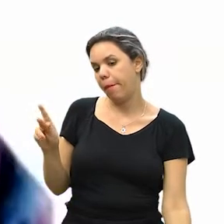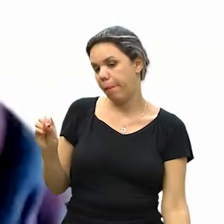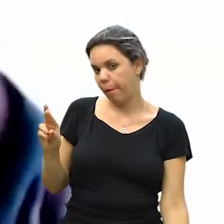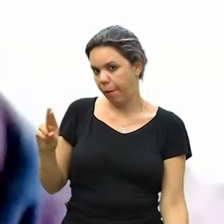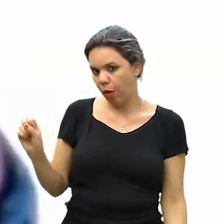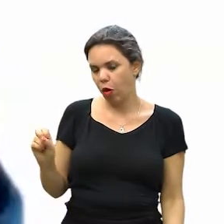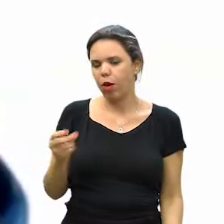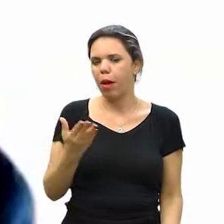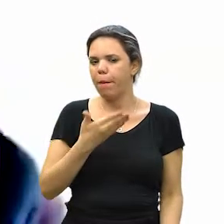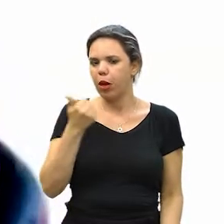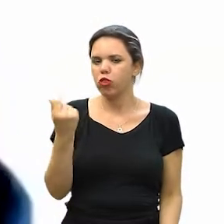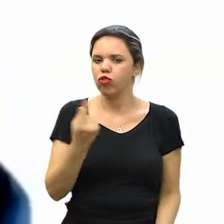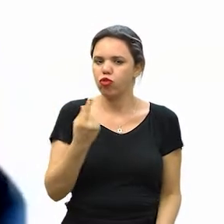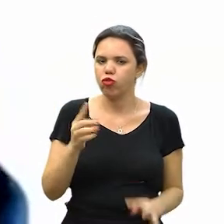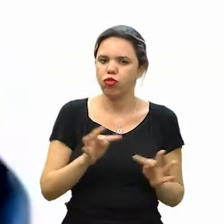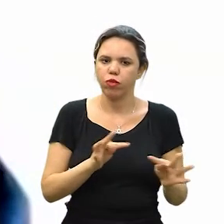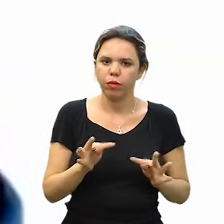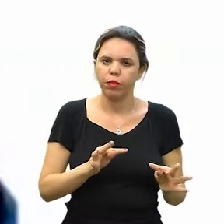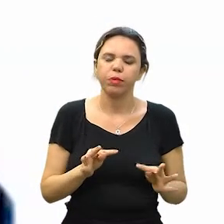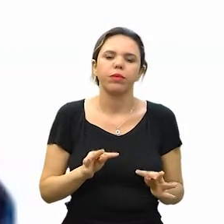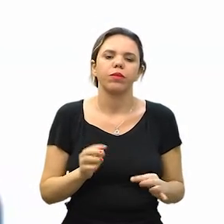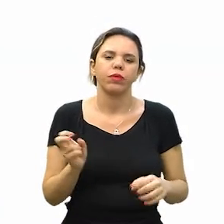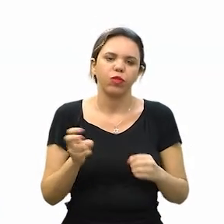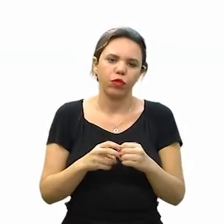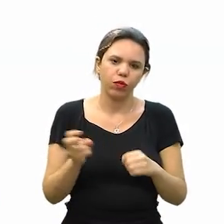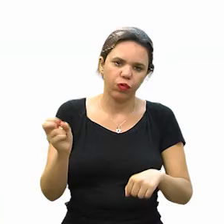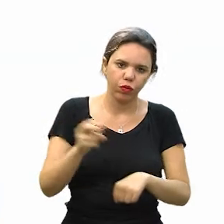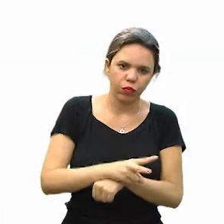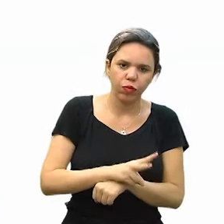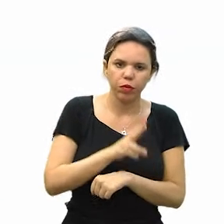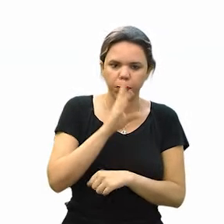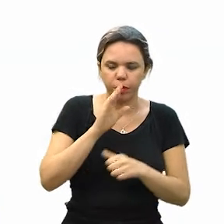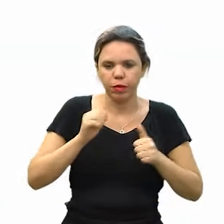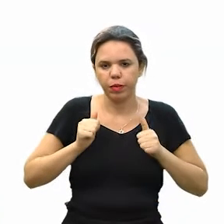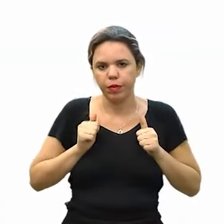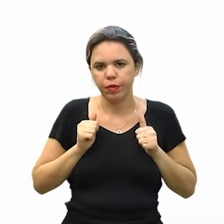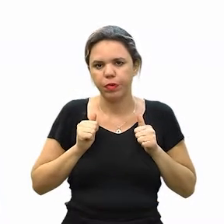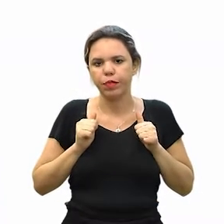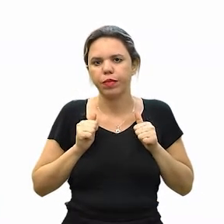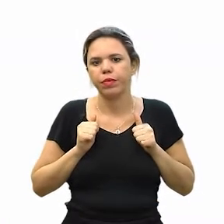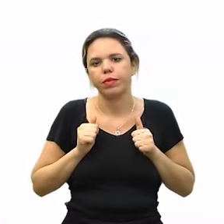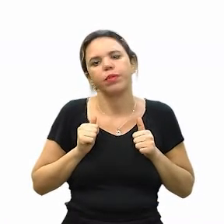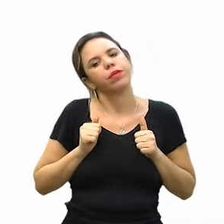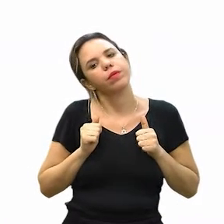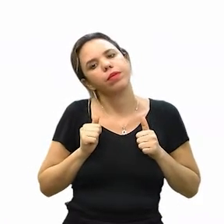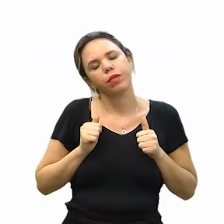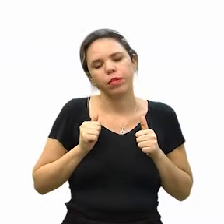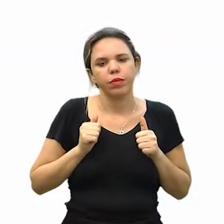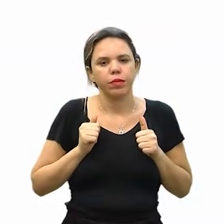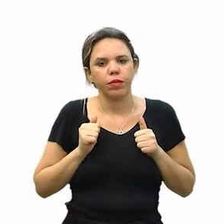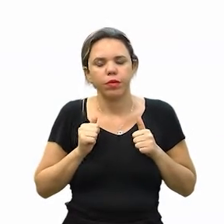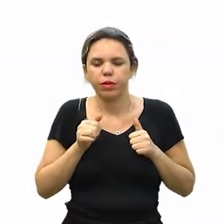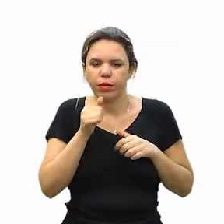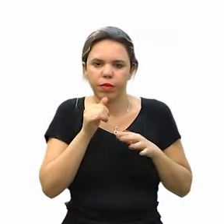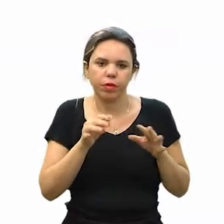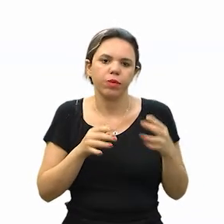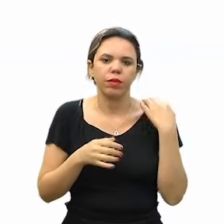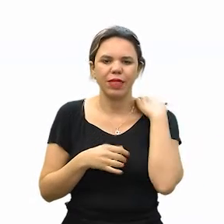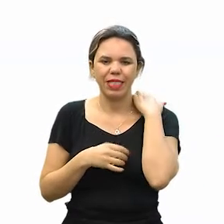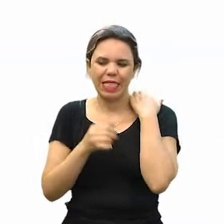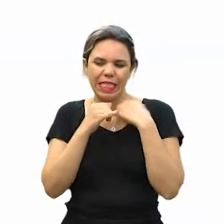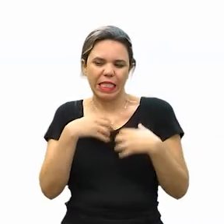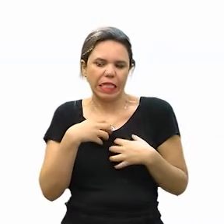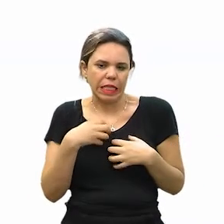sozinha ou com algum tratamento que a pessoa faça, o vírus fica lá dormente, geralmente ele fica quietinho, dormente, numa